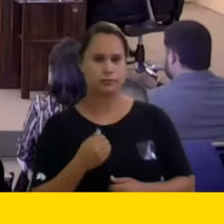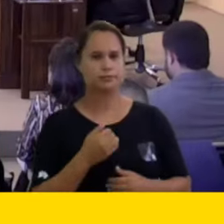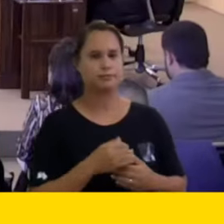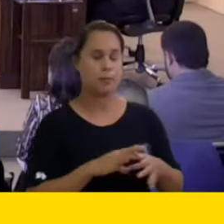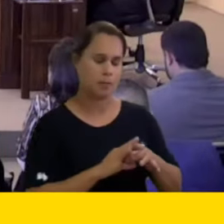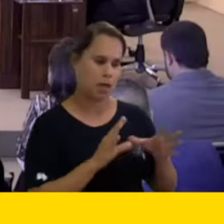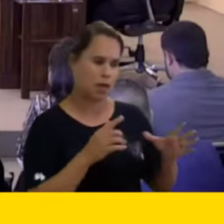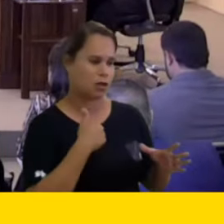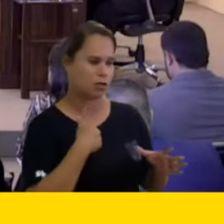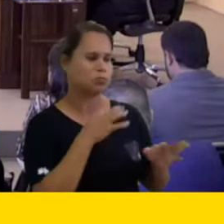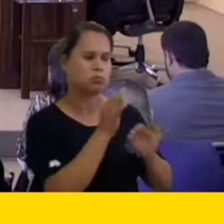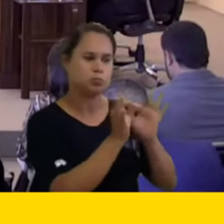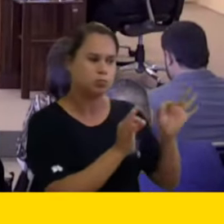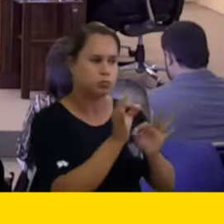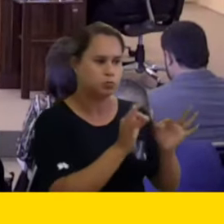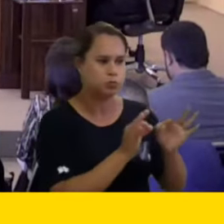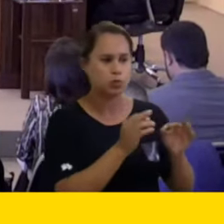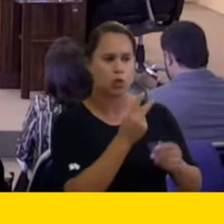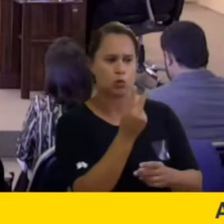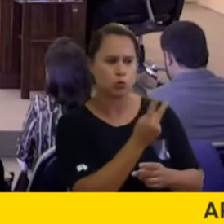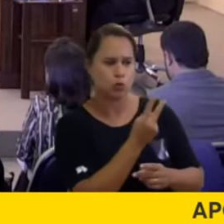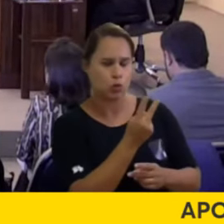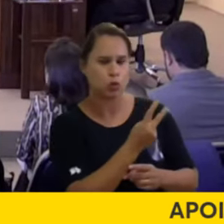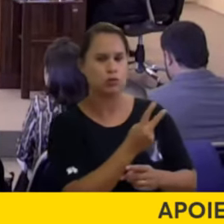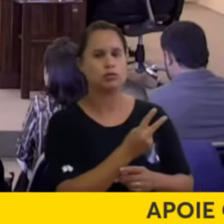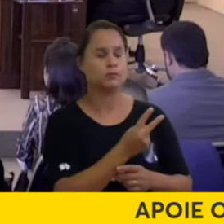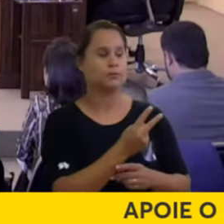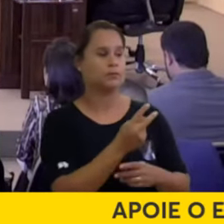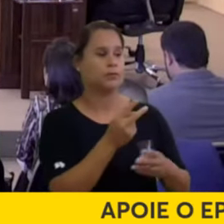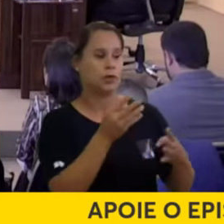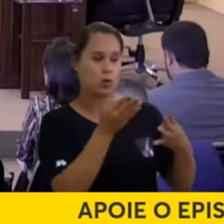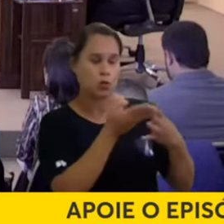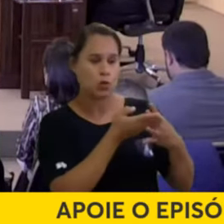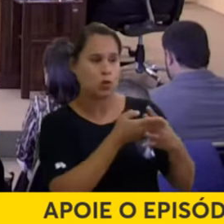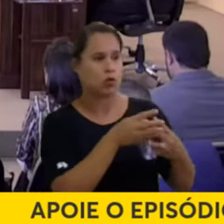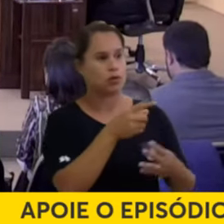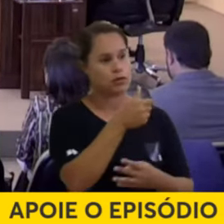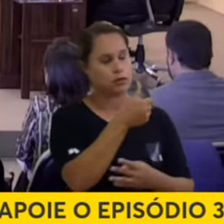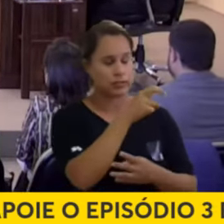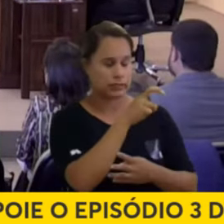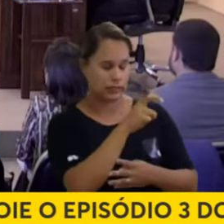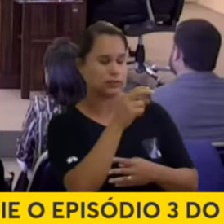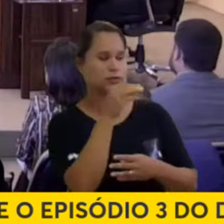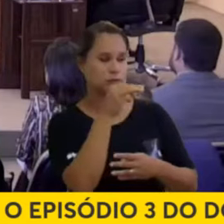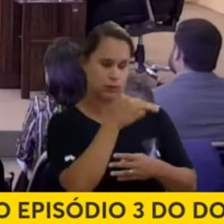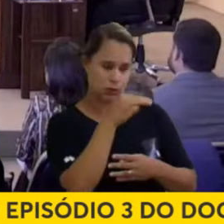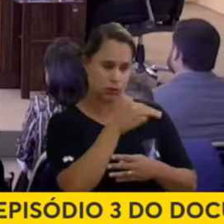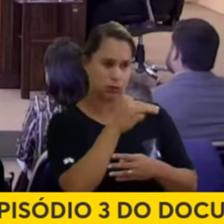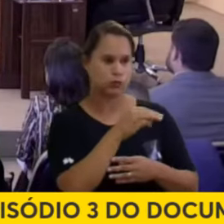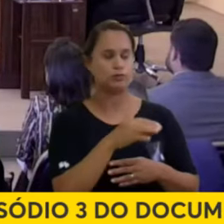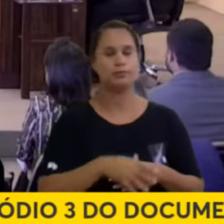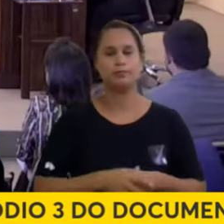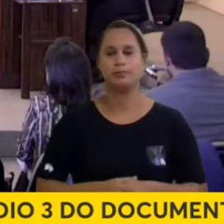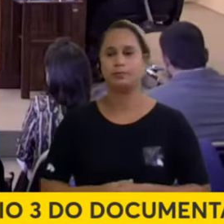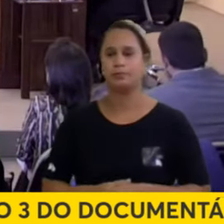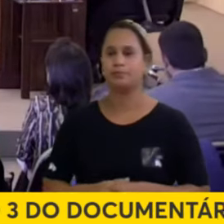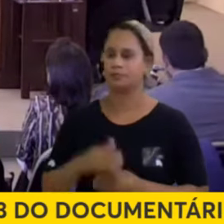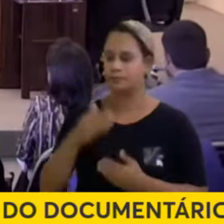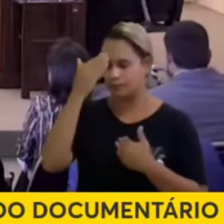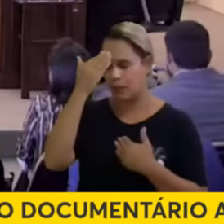justamente o planejamento de dois tempos de 15 minutos clo garantindo o mesmo tempo pro R também para utilizar o tempo de 30 minutos conforme a Regimento